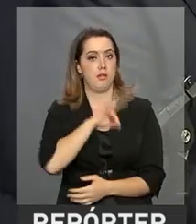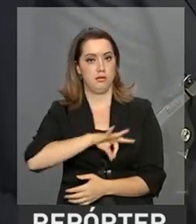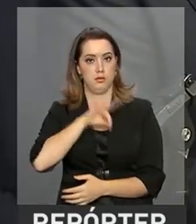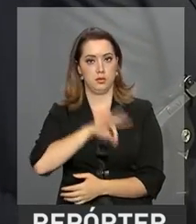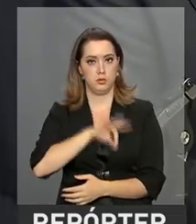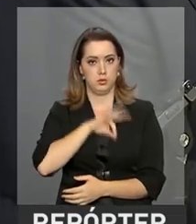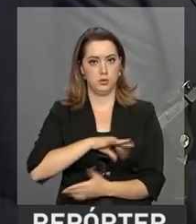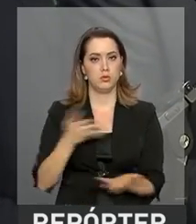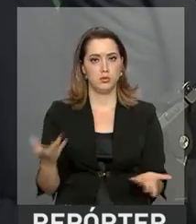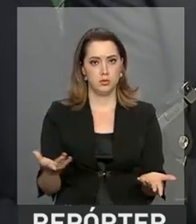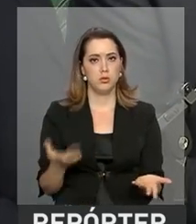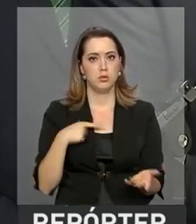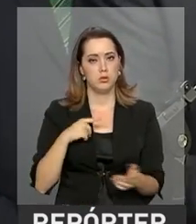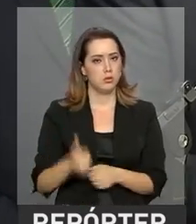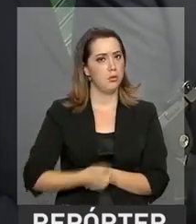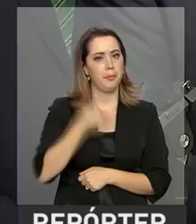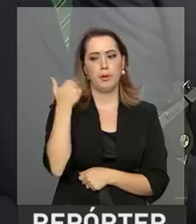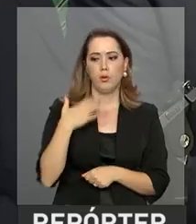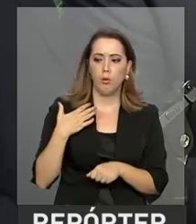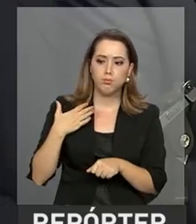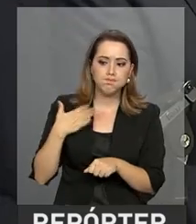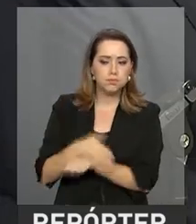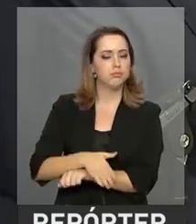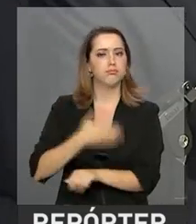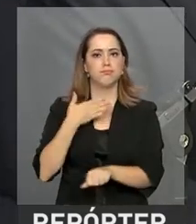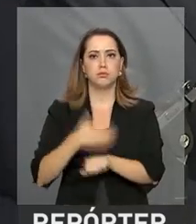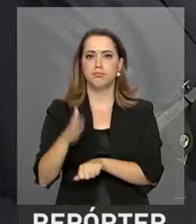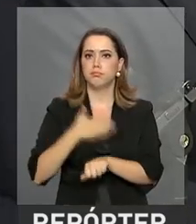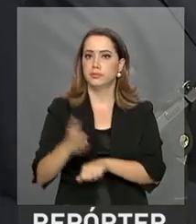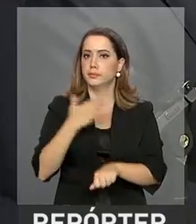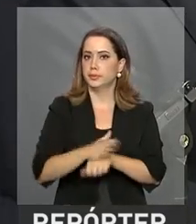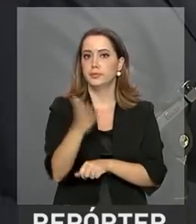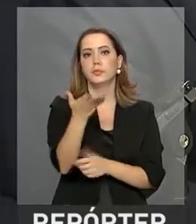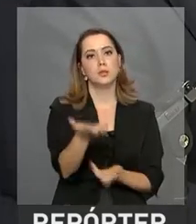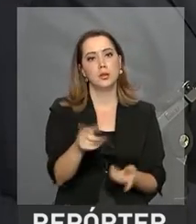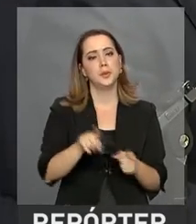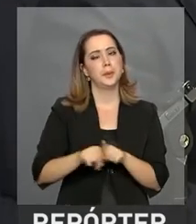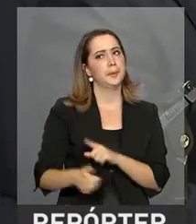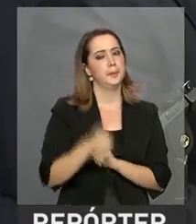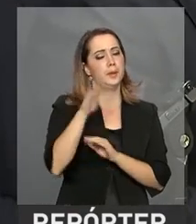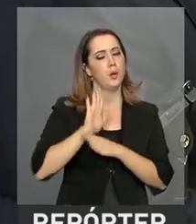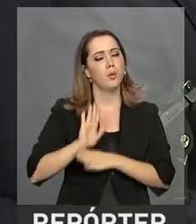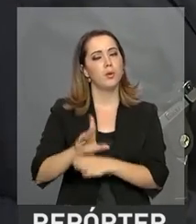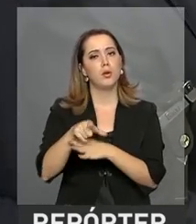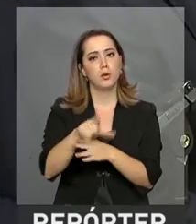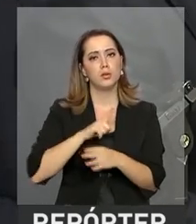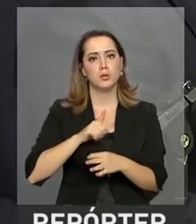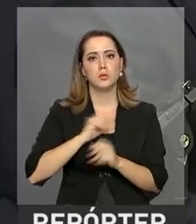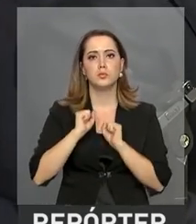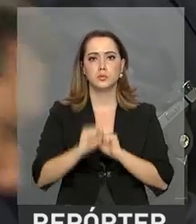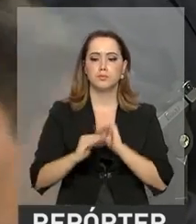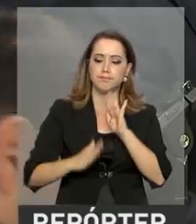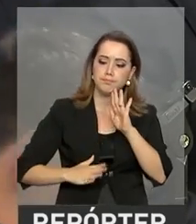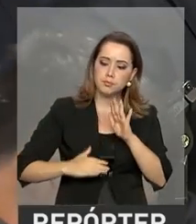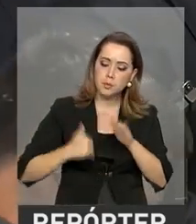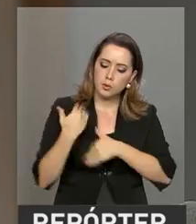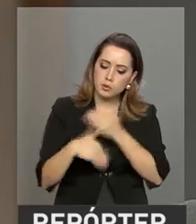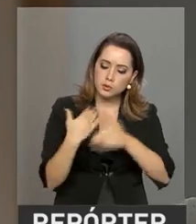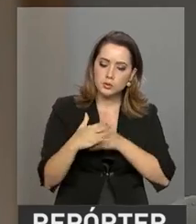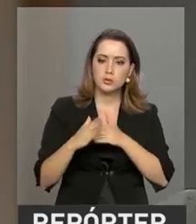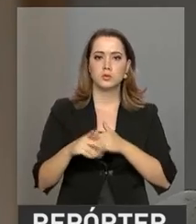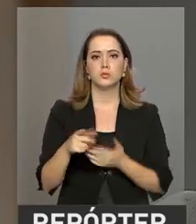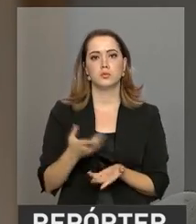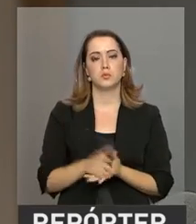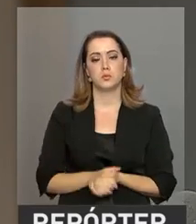para poder evidentemente melhor se dedicar tiveram apoio tiveram enfim condições de desenvolver os talentos porque talentos não nos faltam